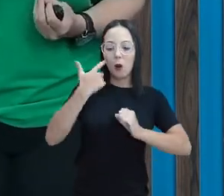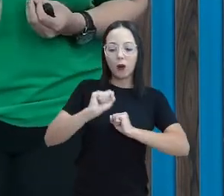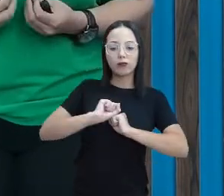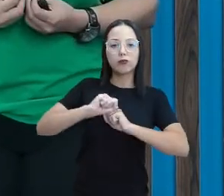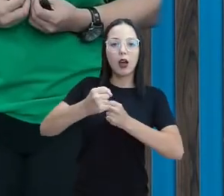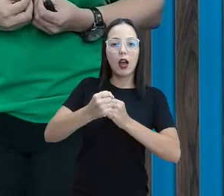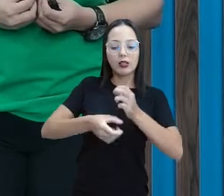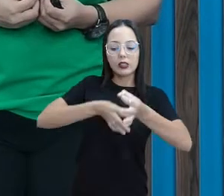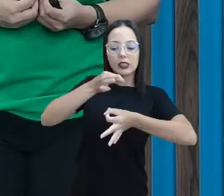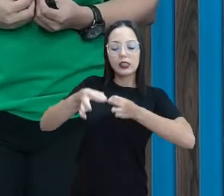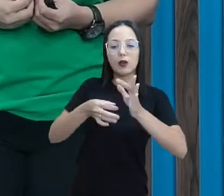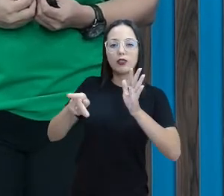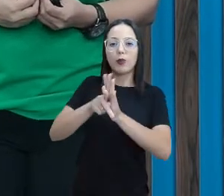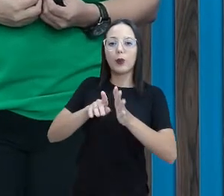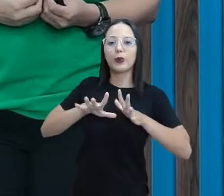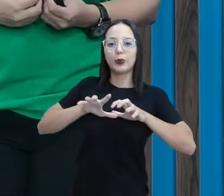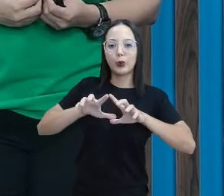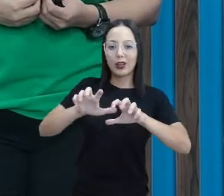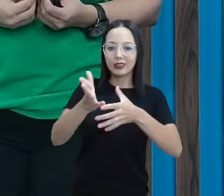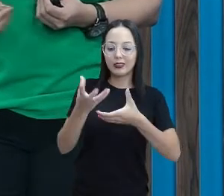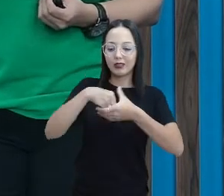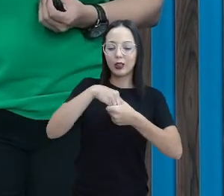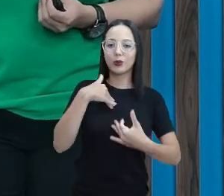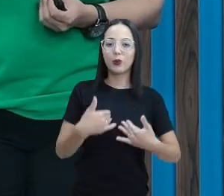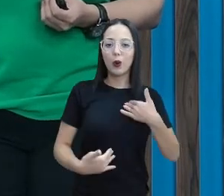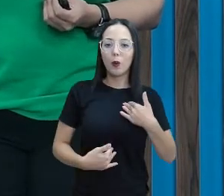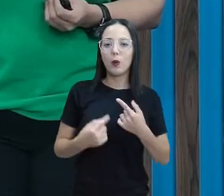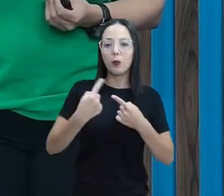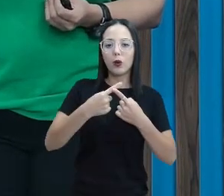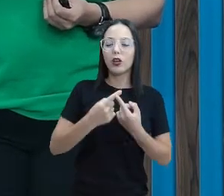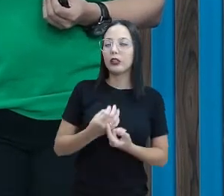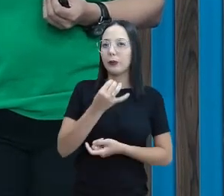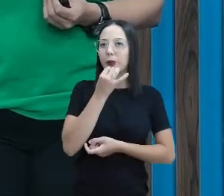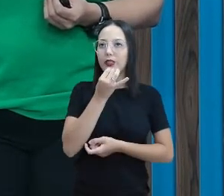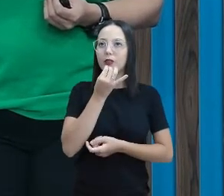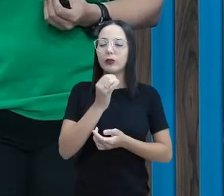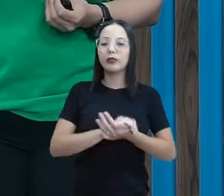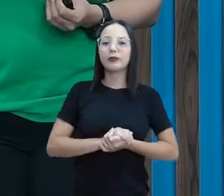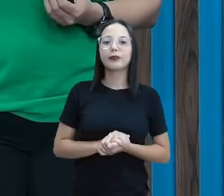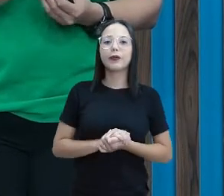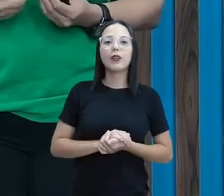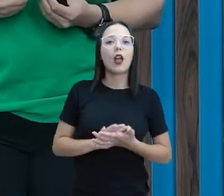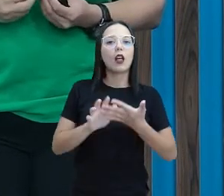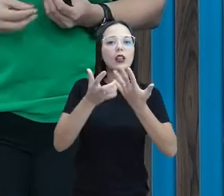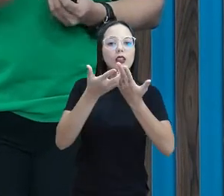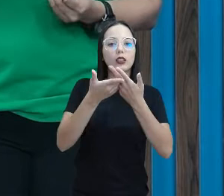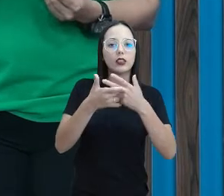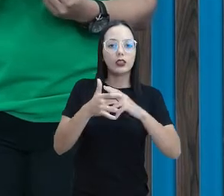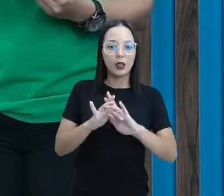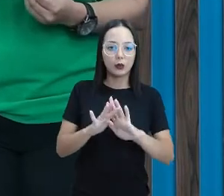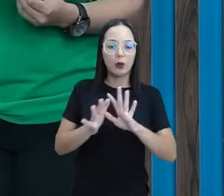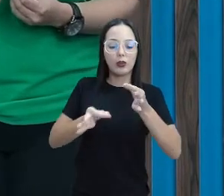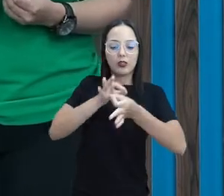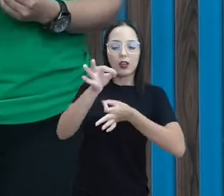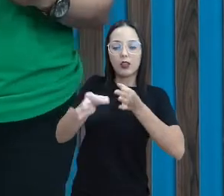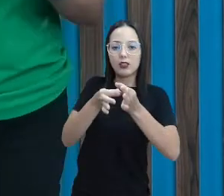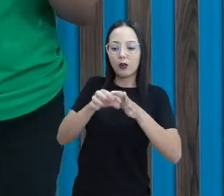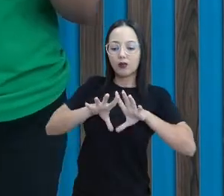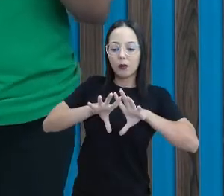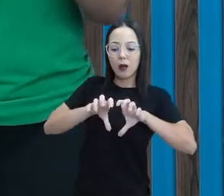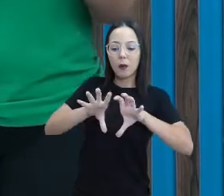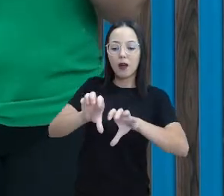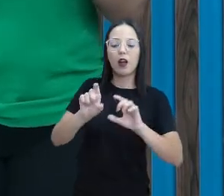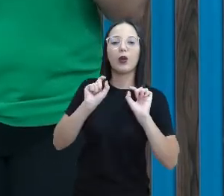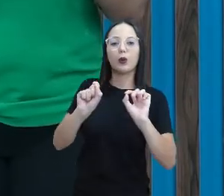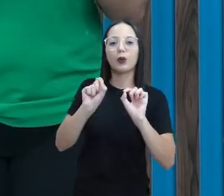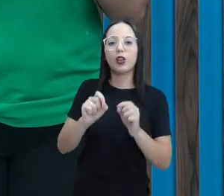as células cancerígenas, tá certo? Porque, veja, gente, naturalmente, as células cancerígenas, elas